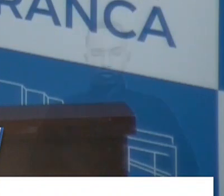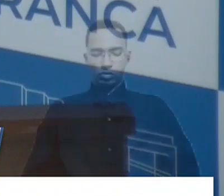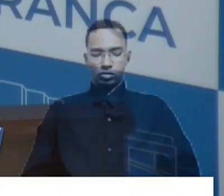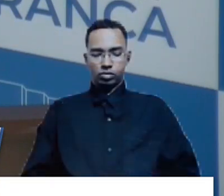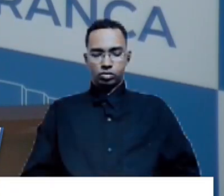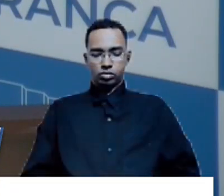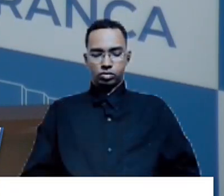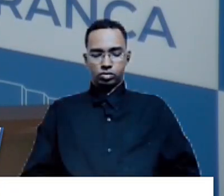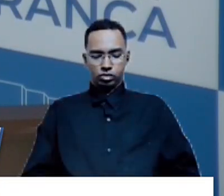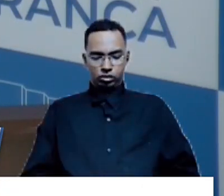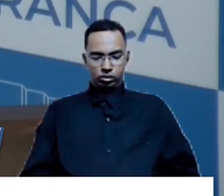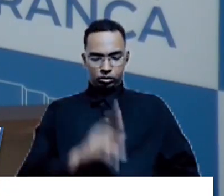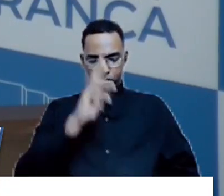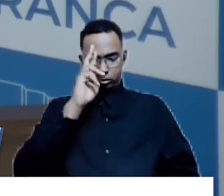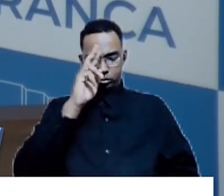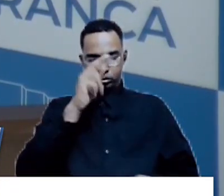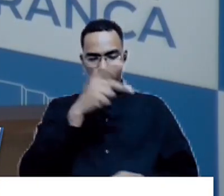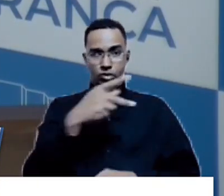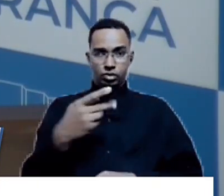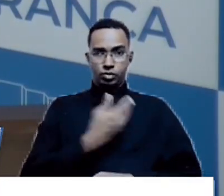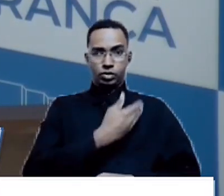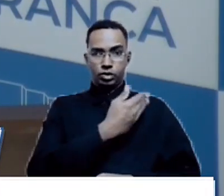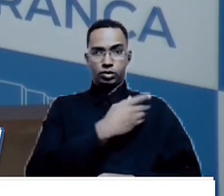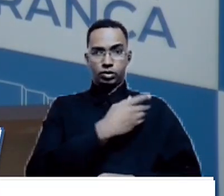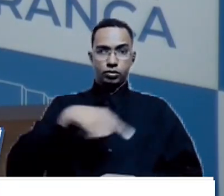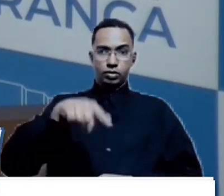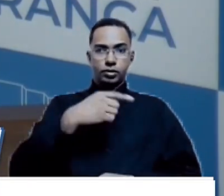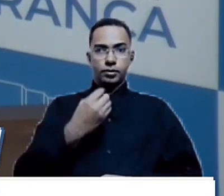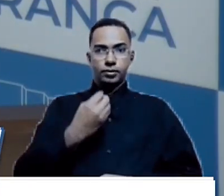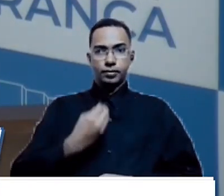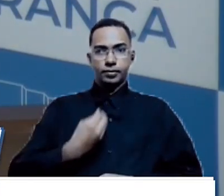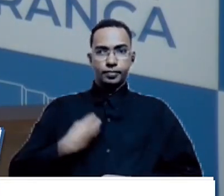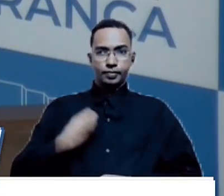seu presidente nobres pares Público aqui presente